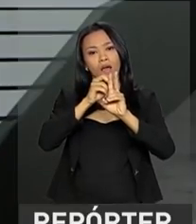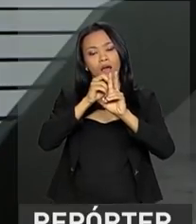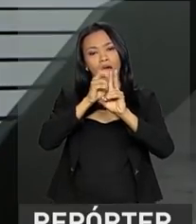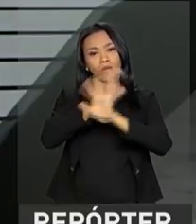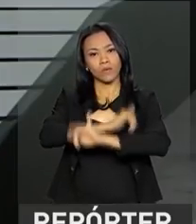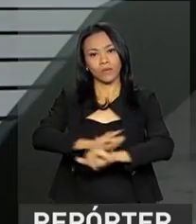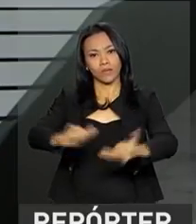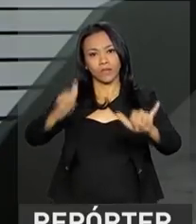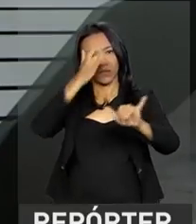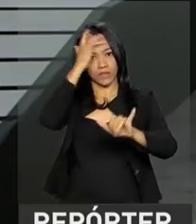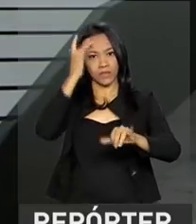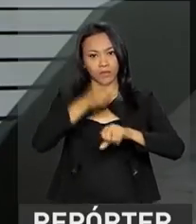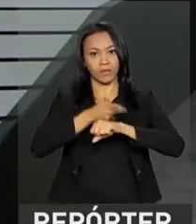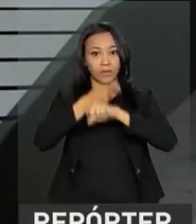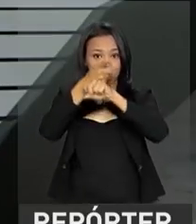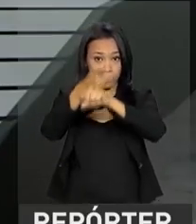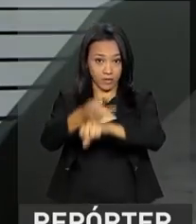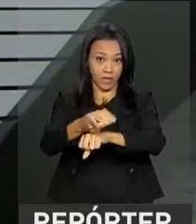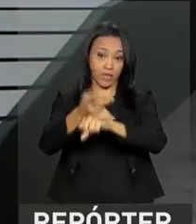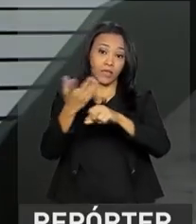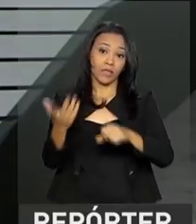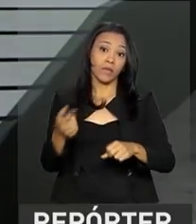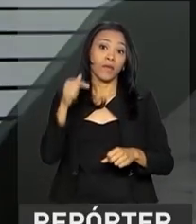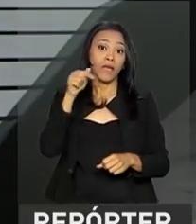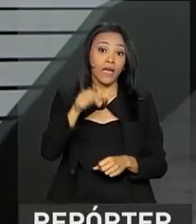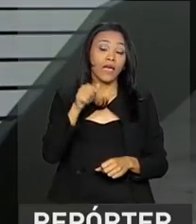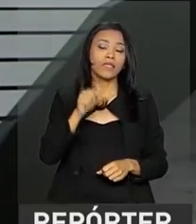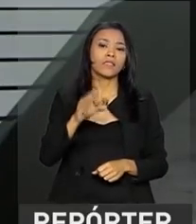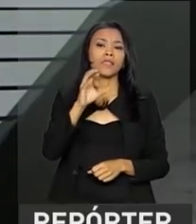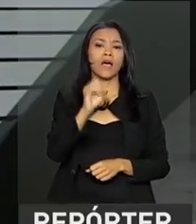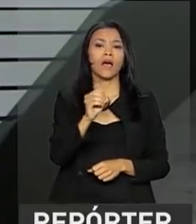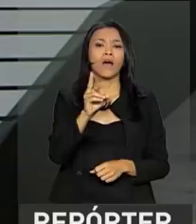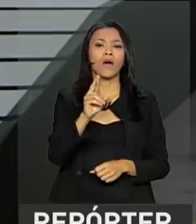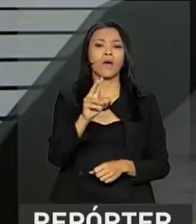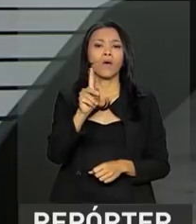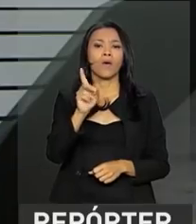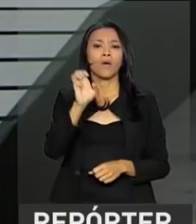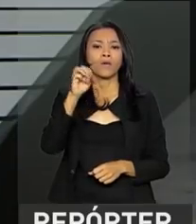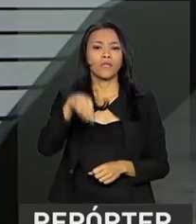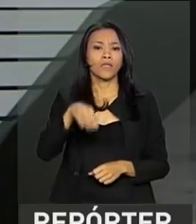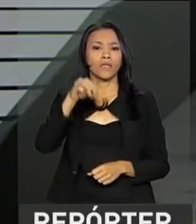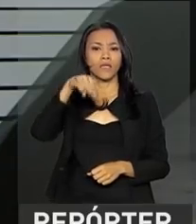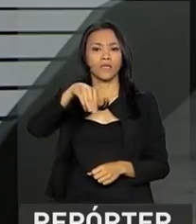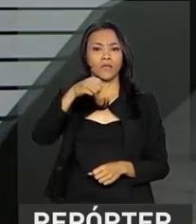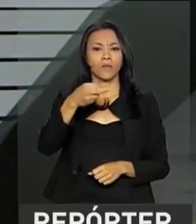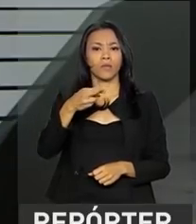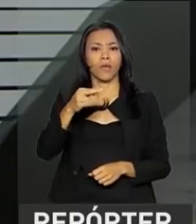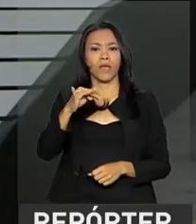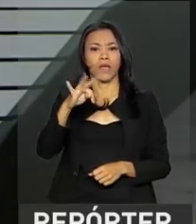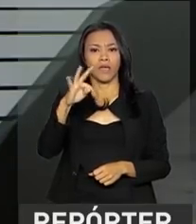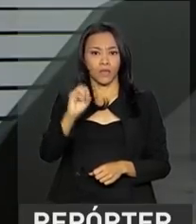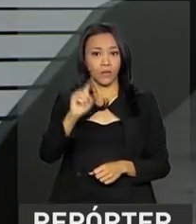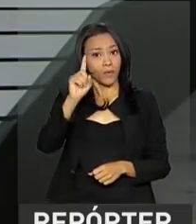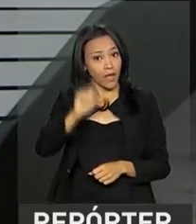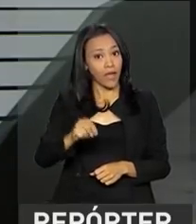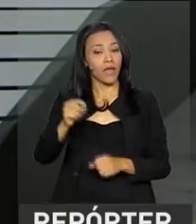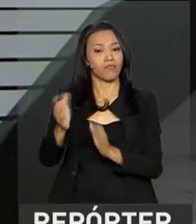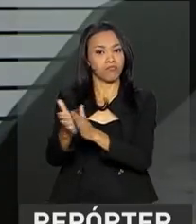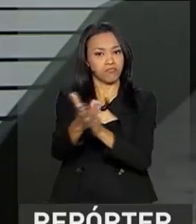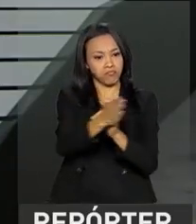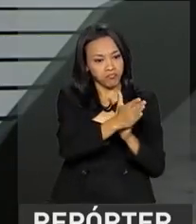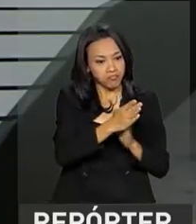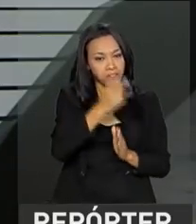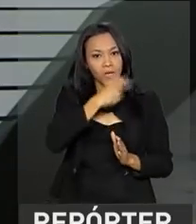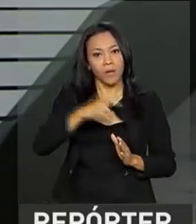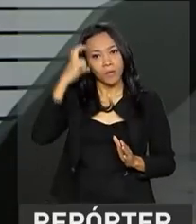premiados mentais a ordem do mérito cultural ea principal homenagem pública a cultura brasileira ela